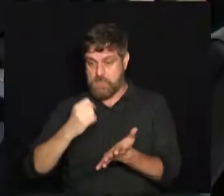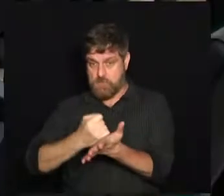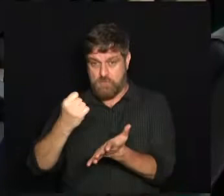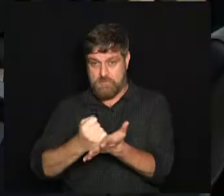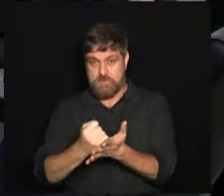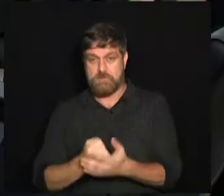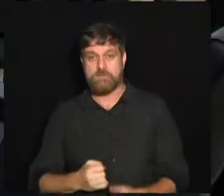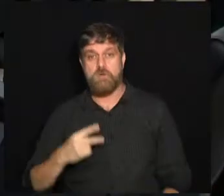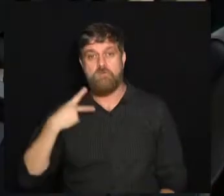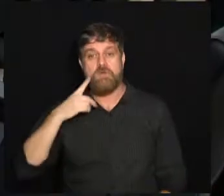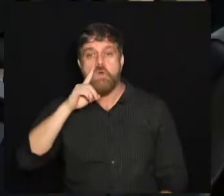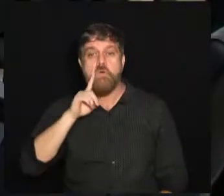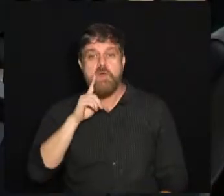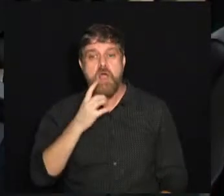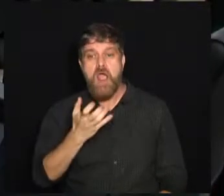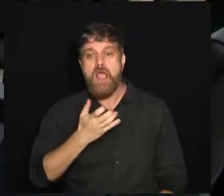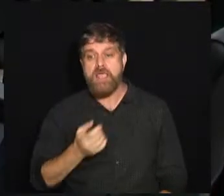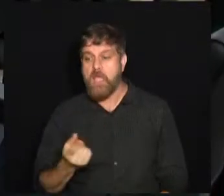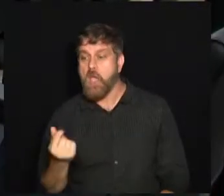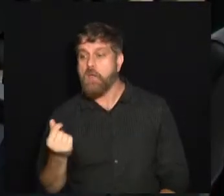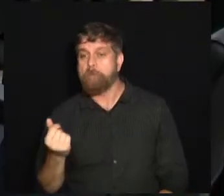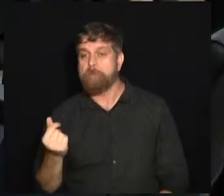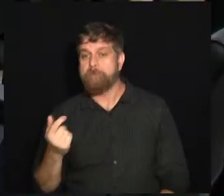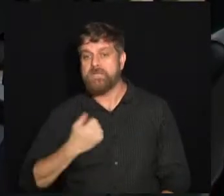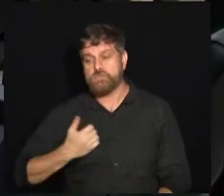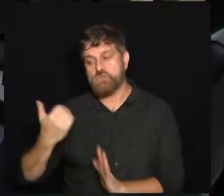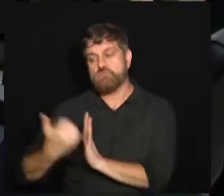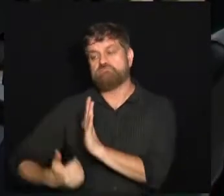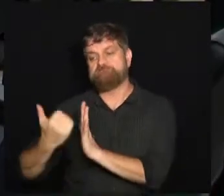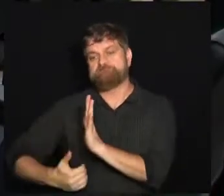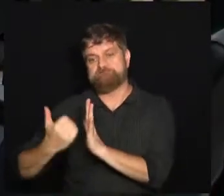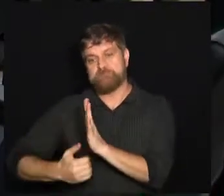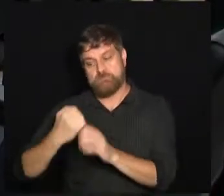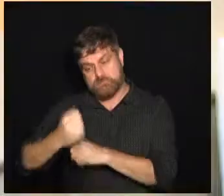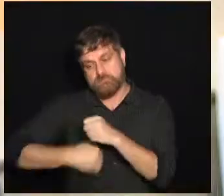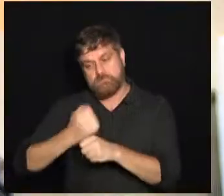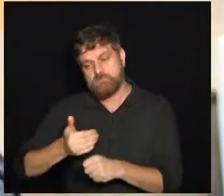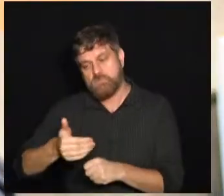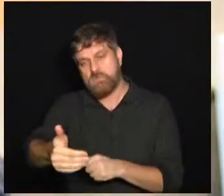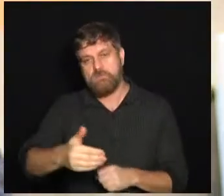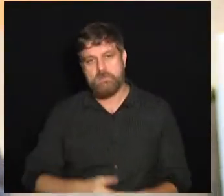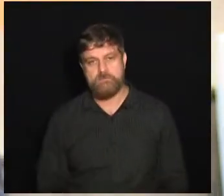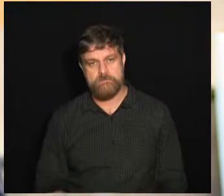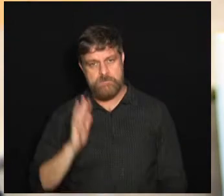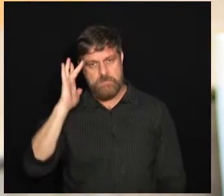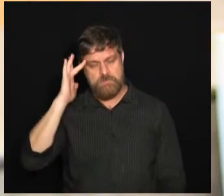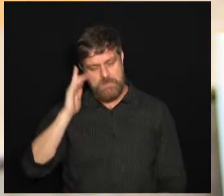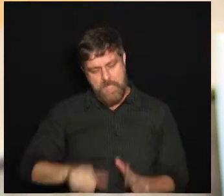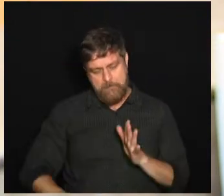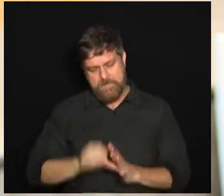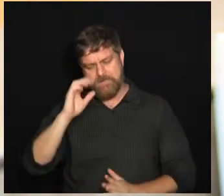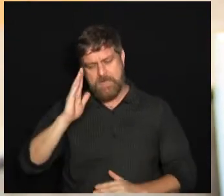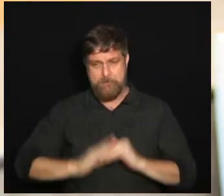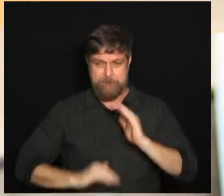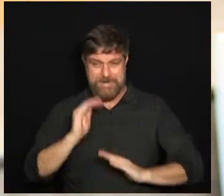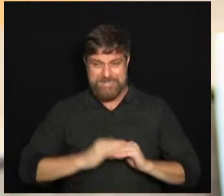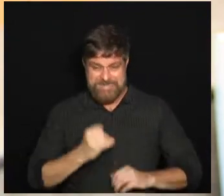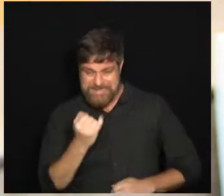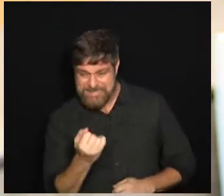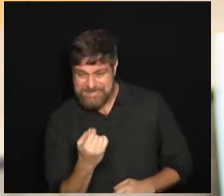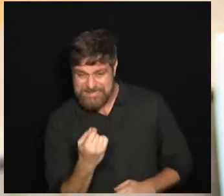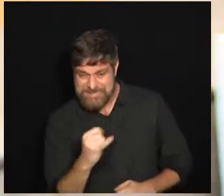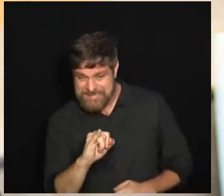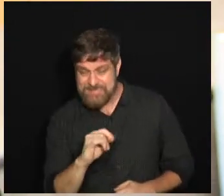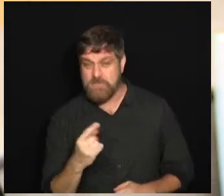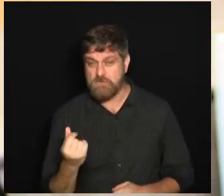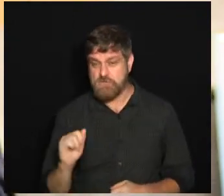o parlamentar quer que a taxa seja reduzida para o ano seguinte. Eu acho que a primeira medida, se a taxa for